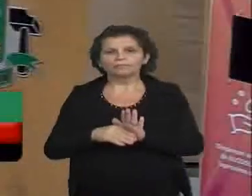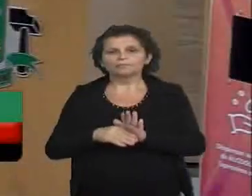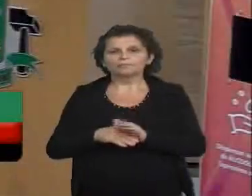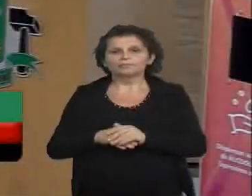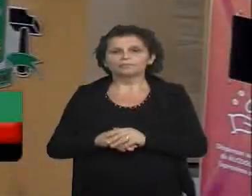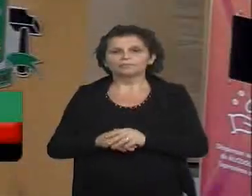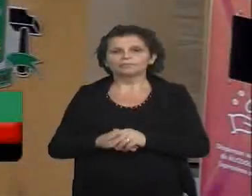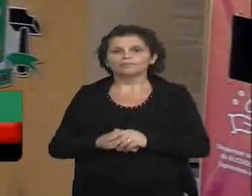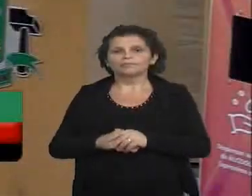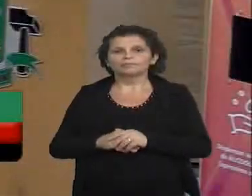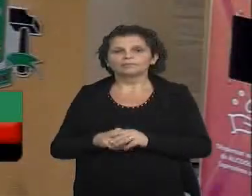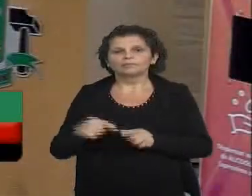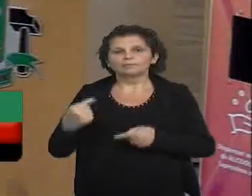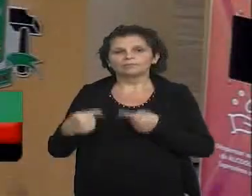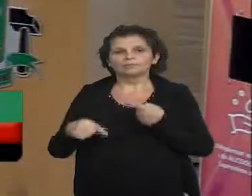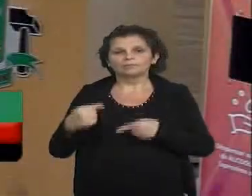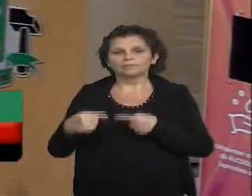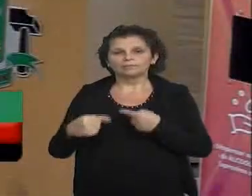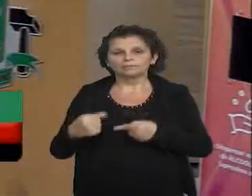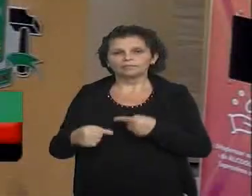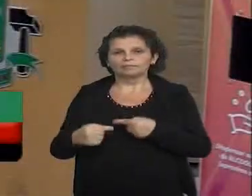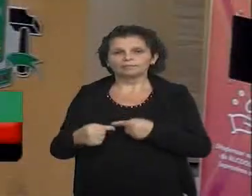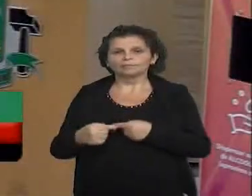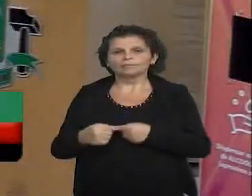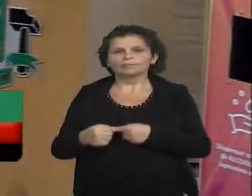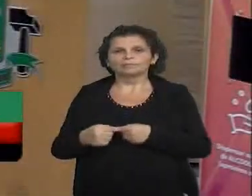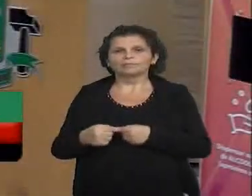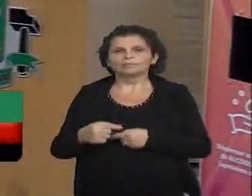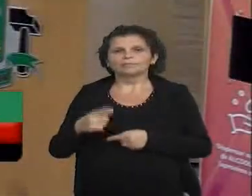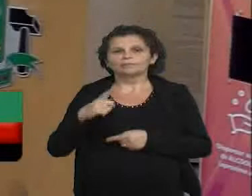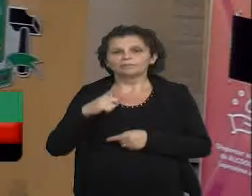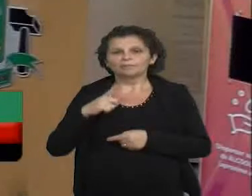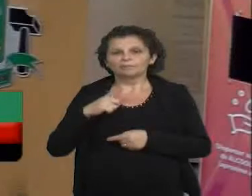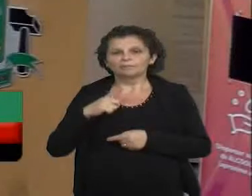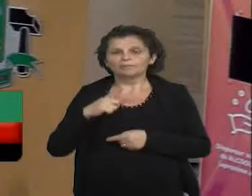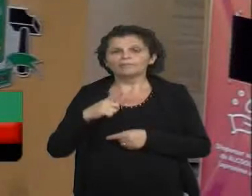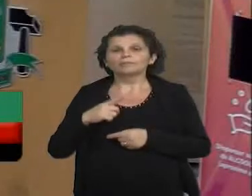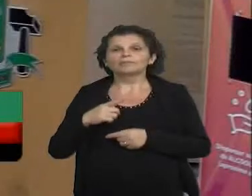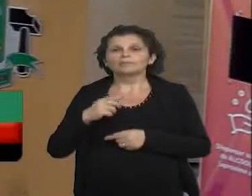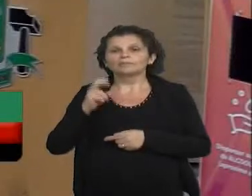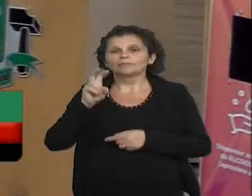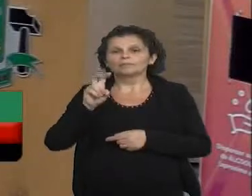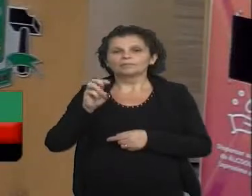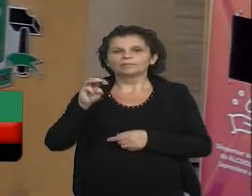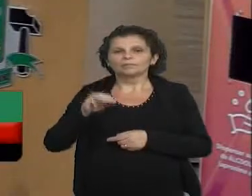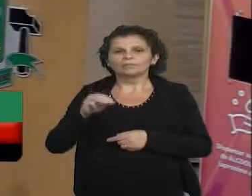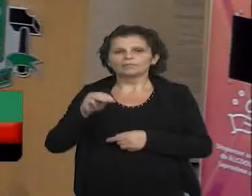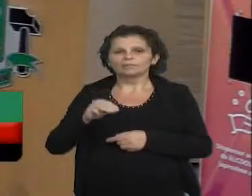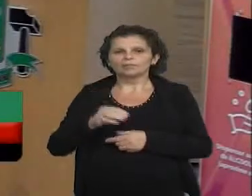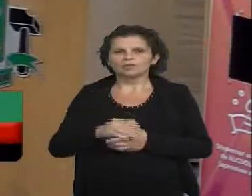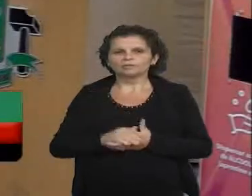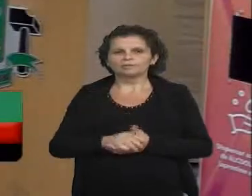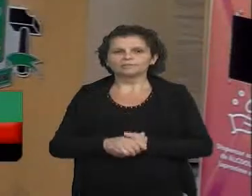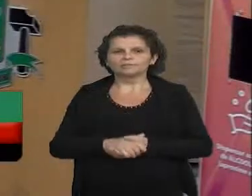Ana Paula Rossi. Para discutir. Para discutir, Vossa Excelência dispõe de 5 minutos.